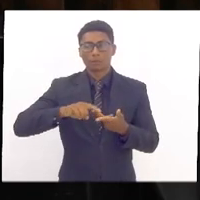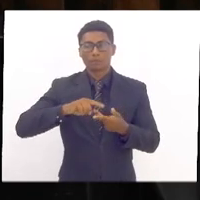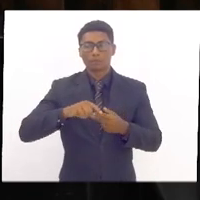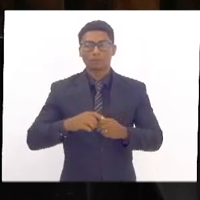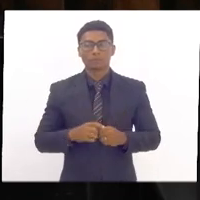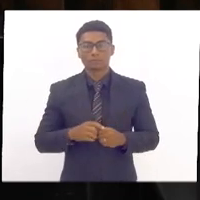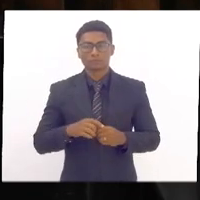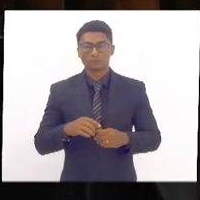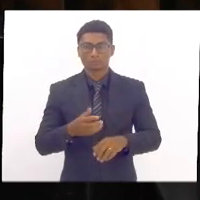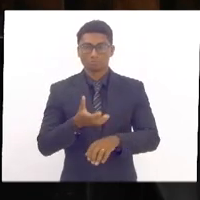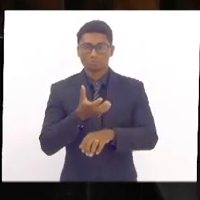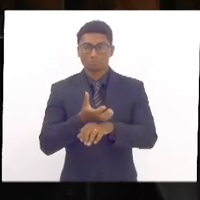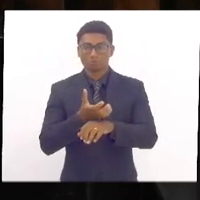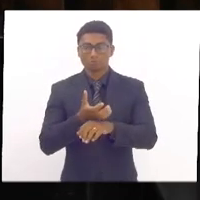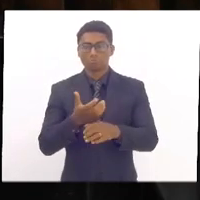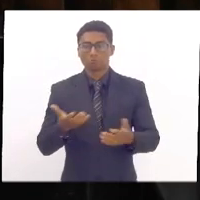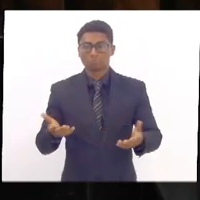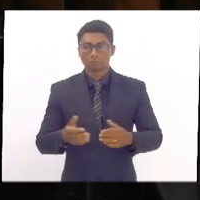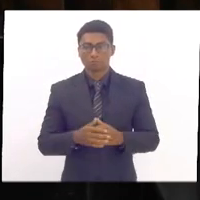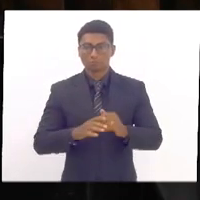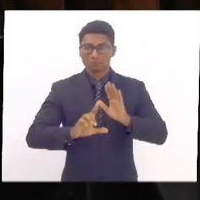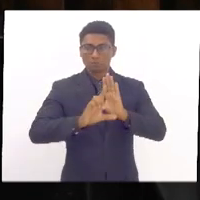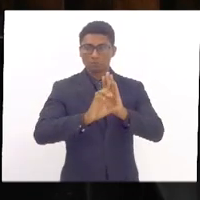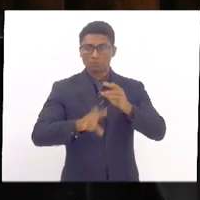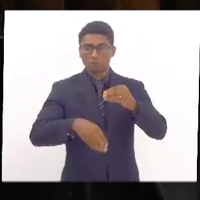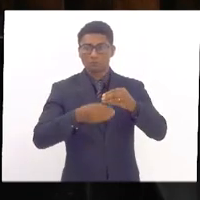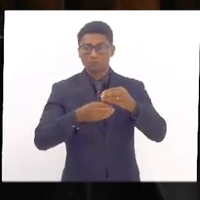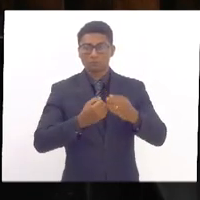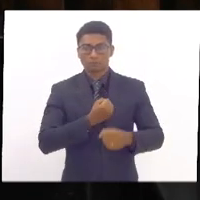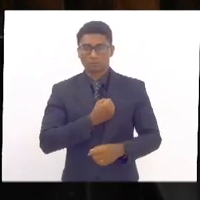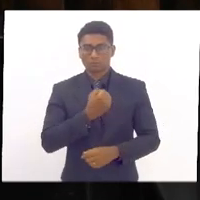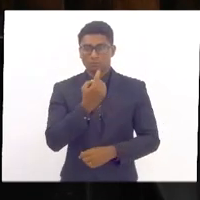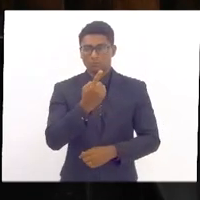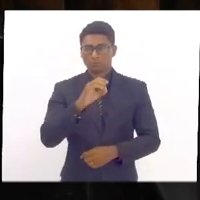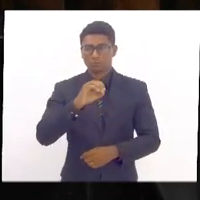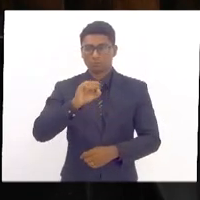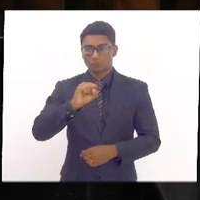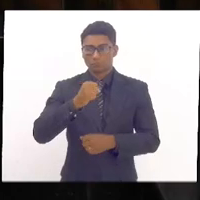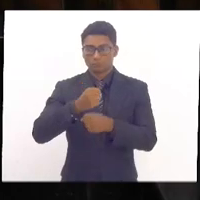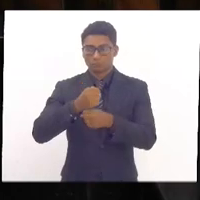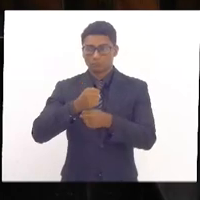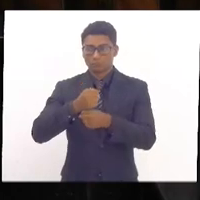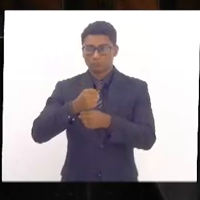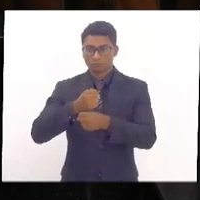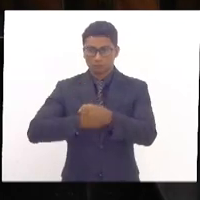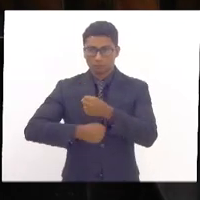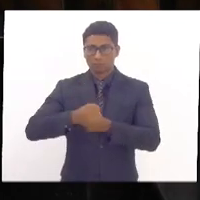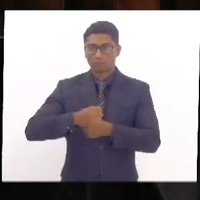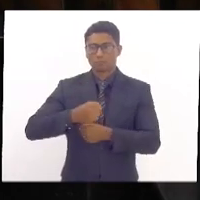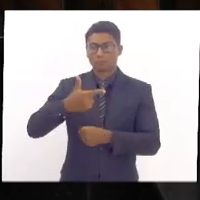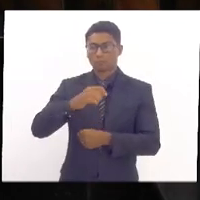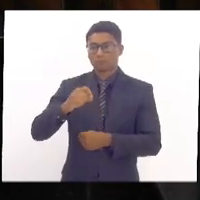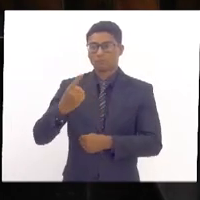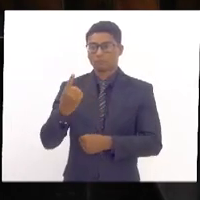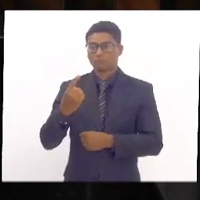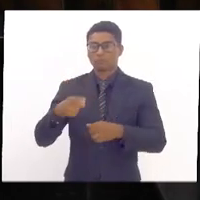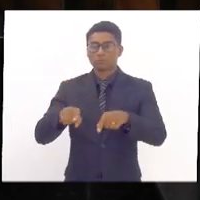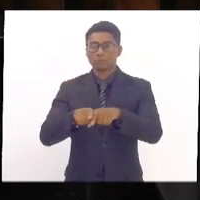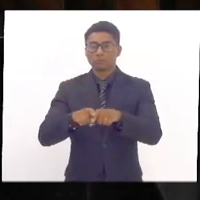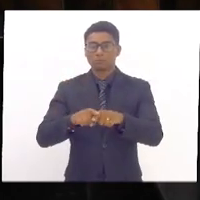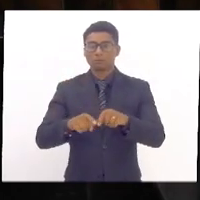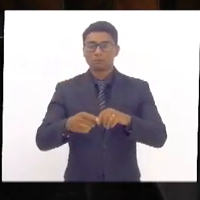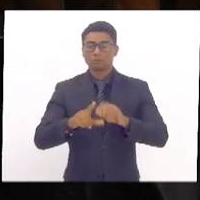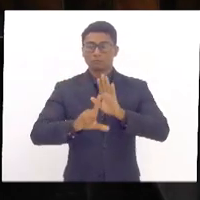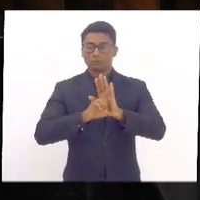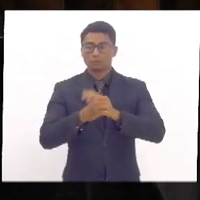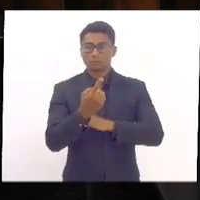matérias disciplinadas na Lei Constitucional 108 de 2001 e 109 de 2001